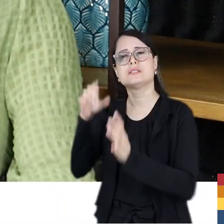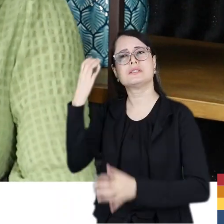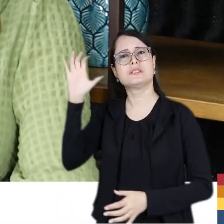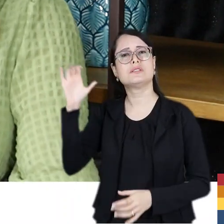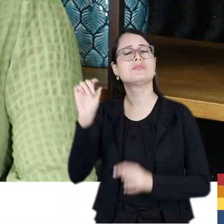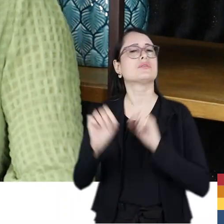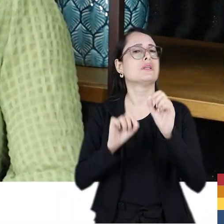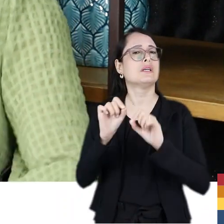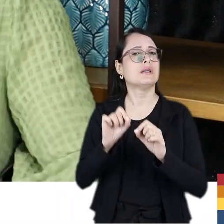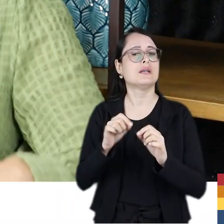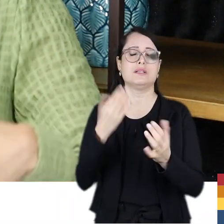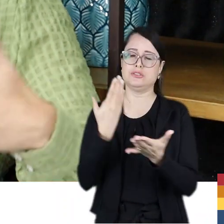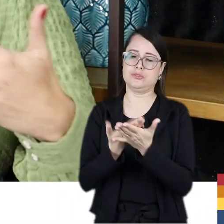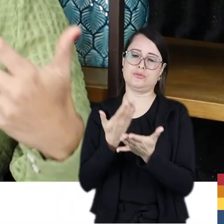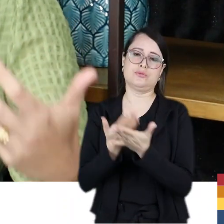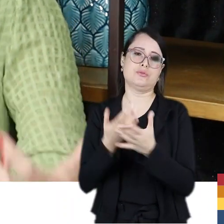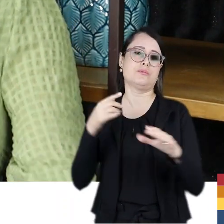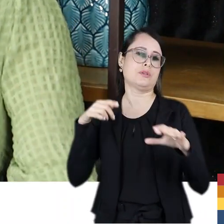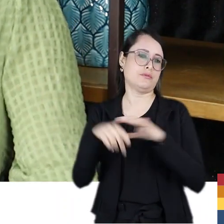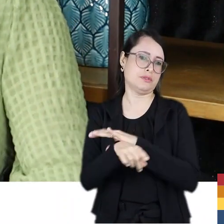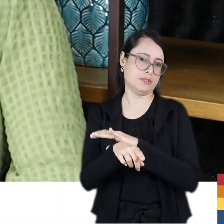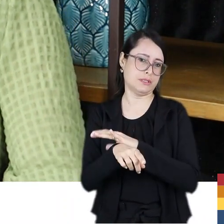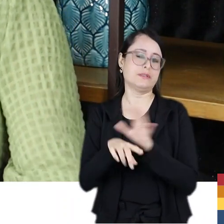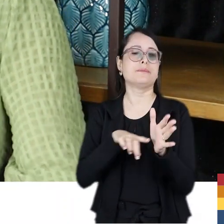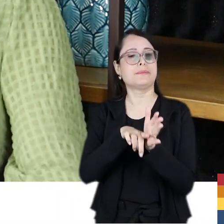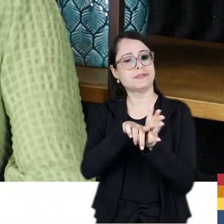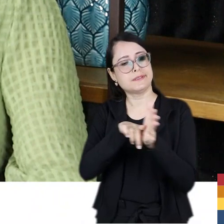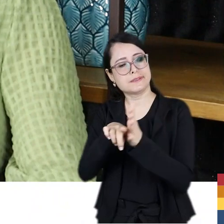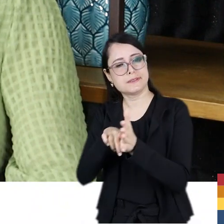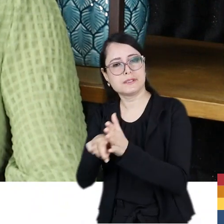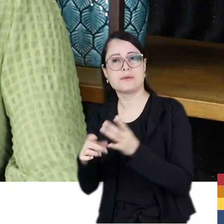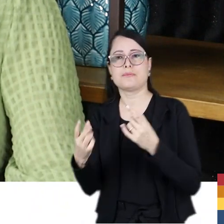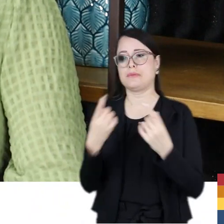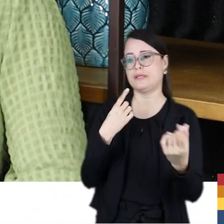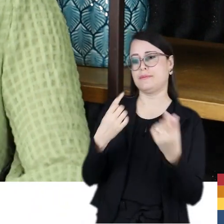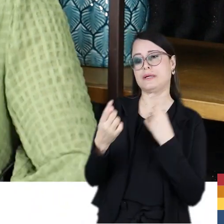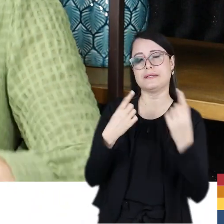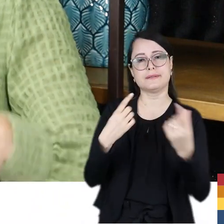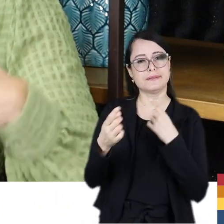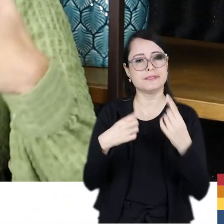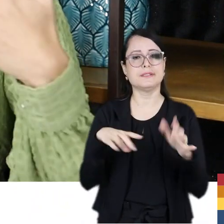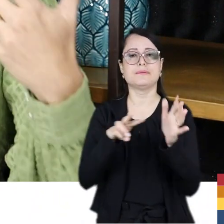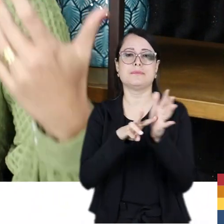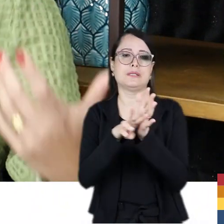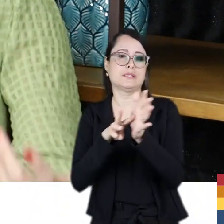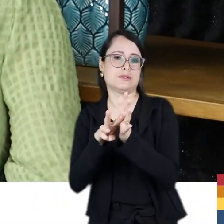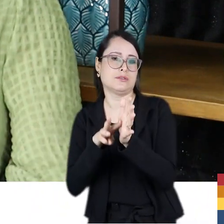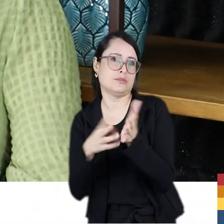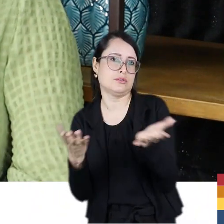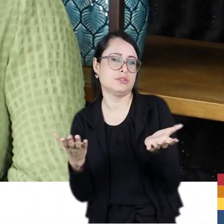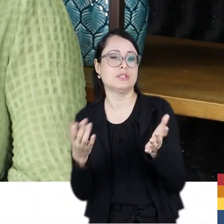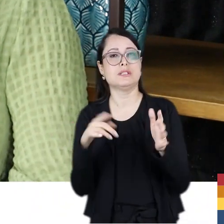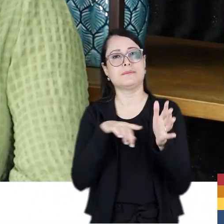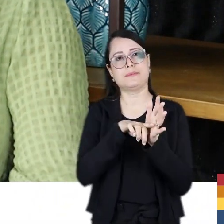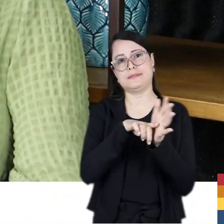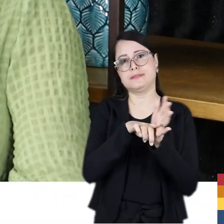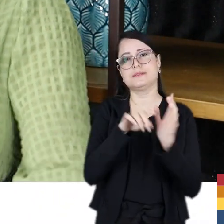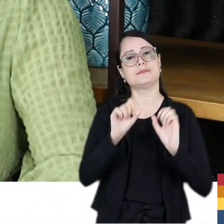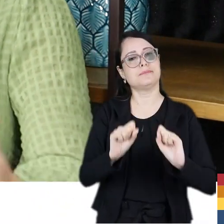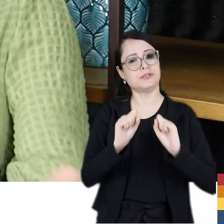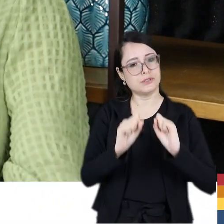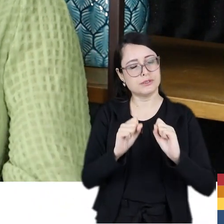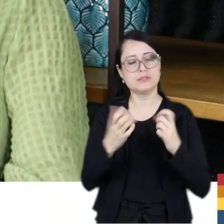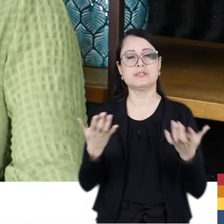aprofundado sobre a pesquisa, né? A gente pode debater aí orientações sobre a metodologia da pesquisa, o que que envolve as etapas de uma